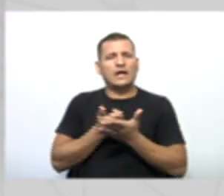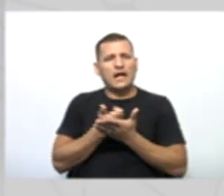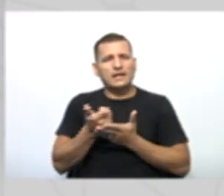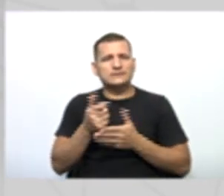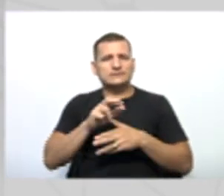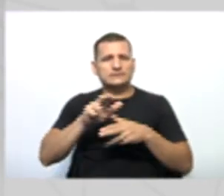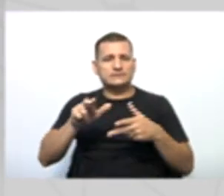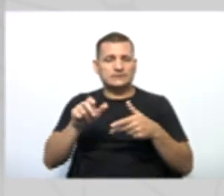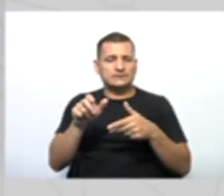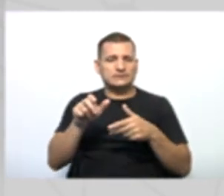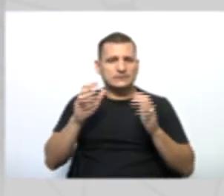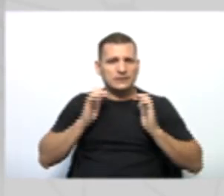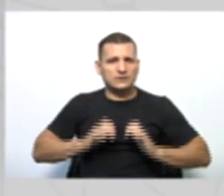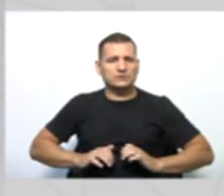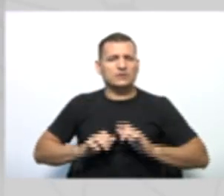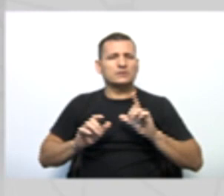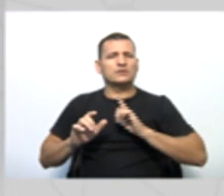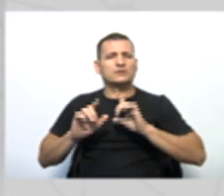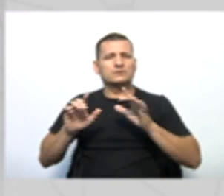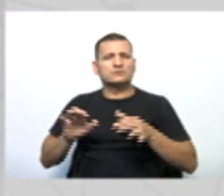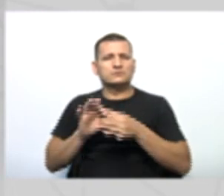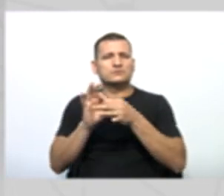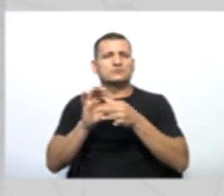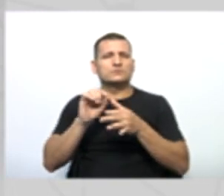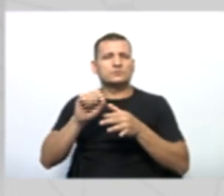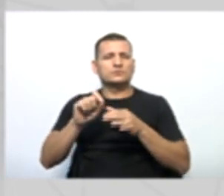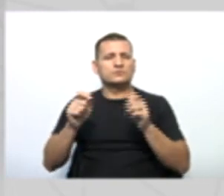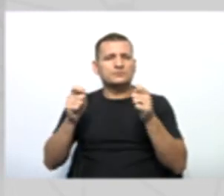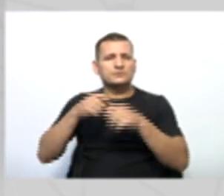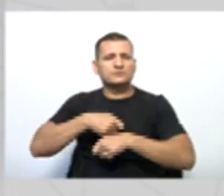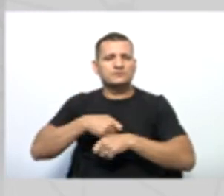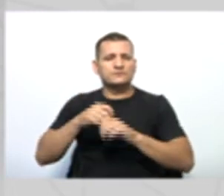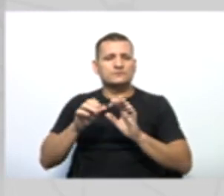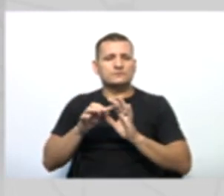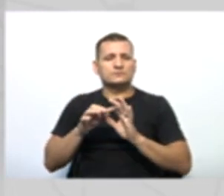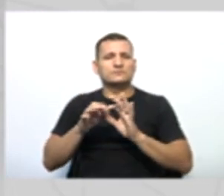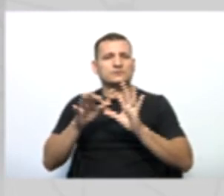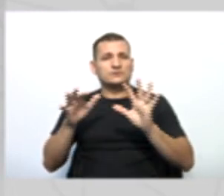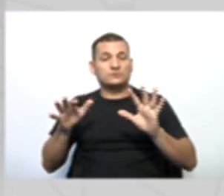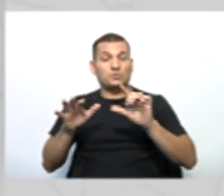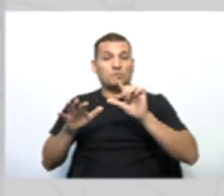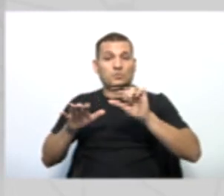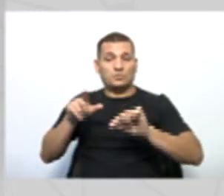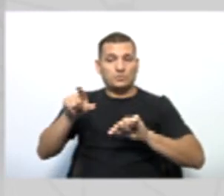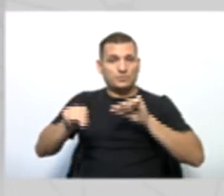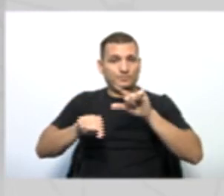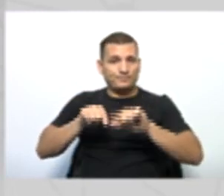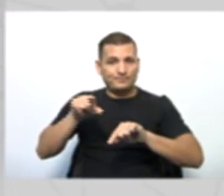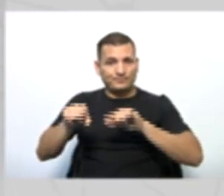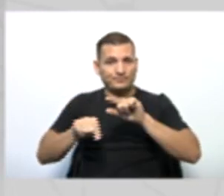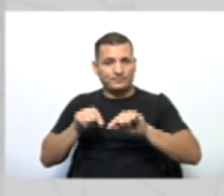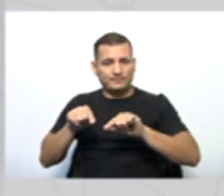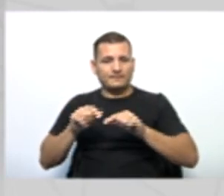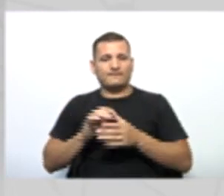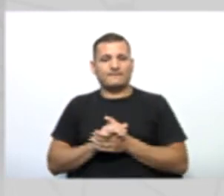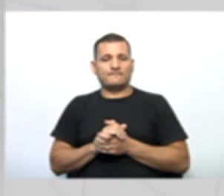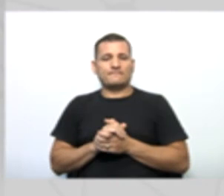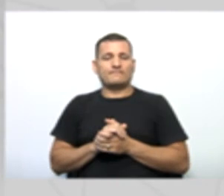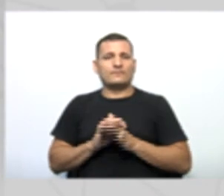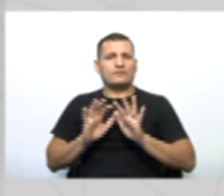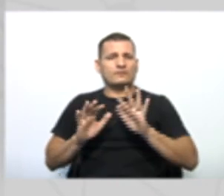sobretudo, relacionadas àquilo que permite a deliberação e a escolha. Isto é,